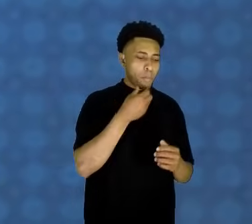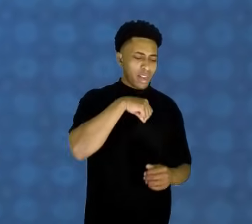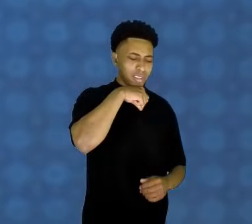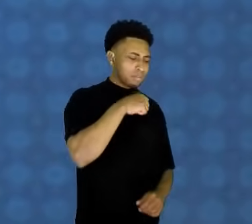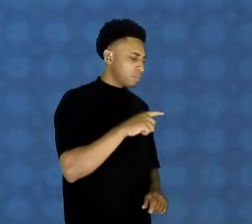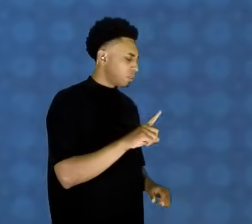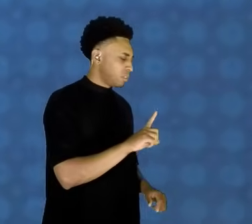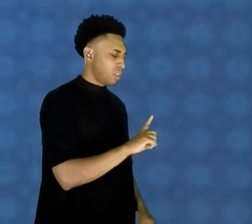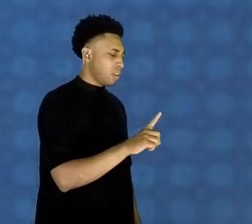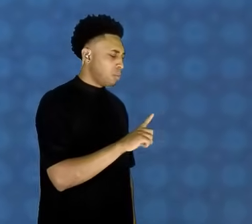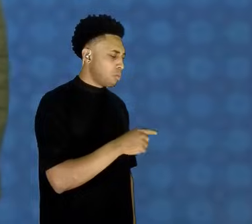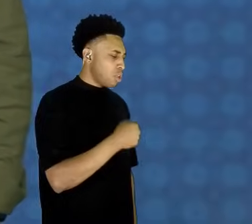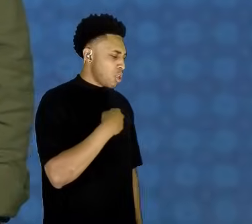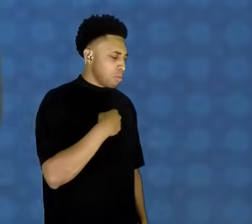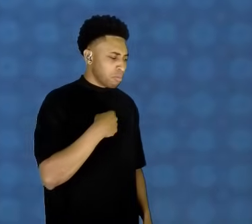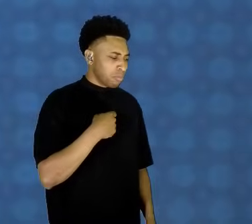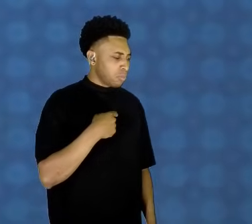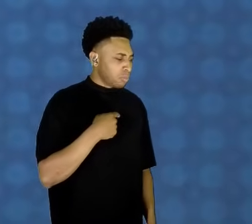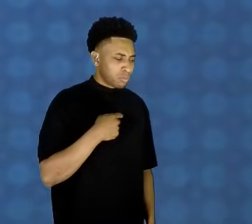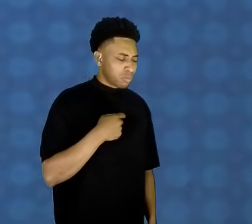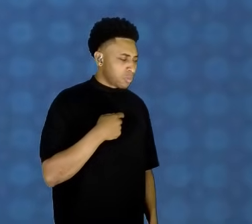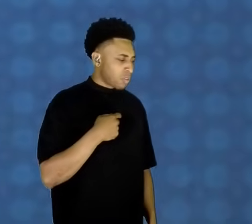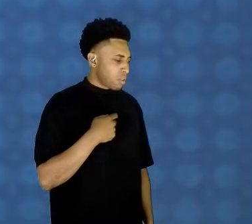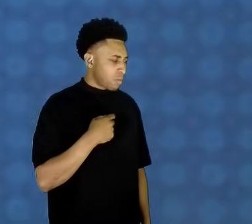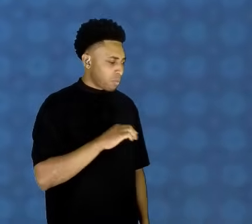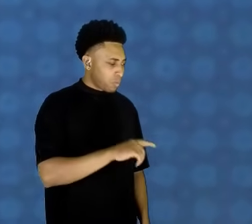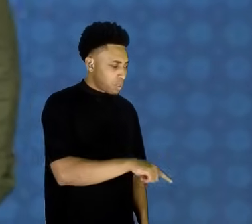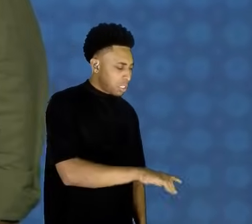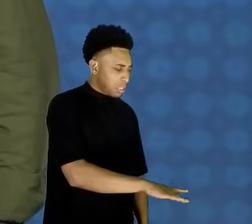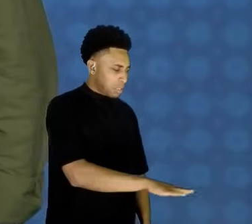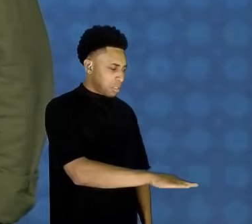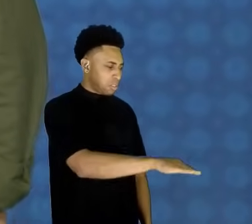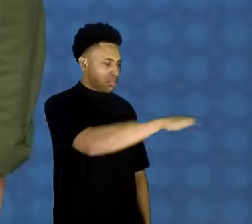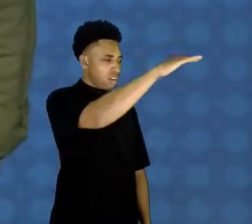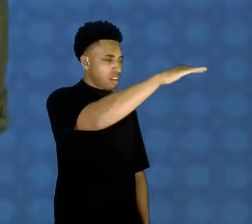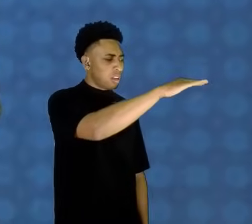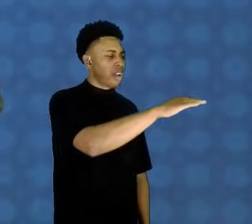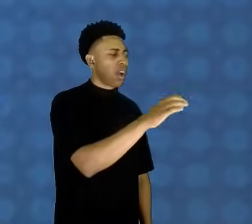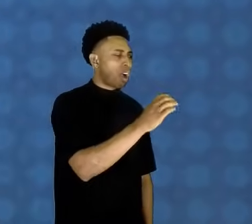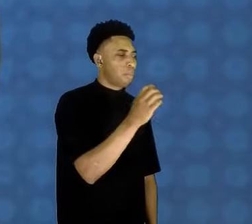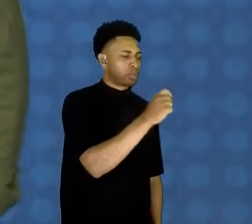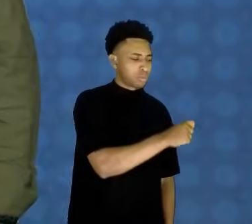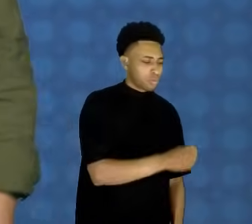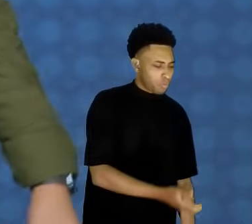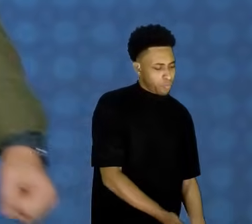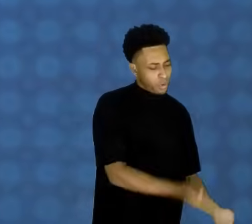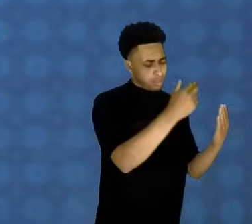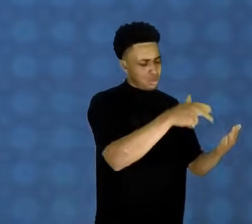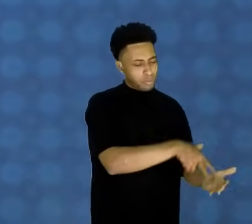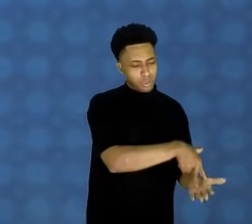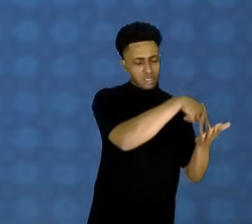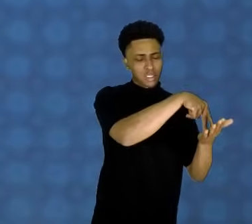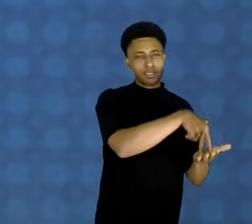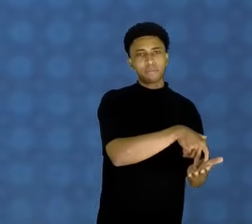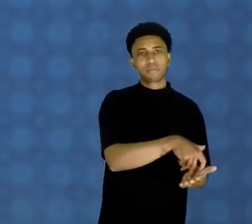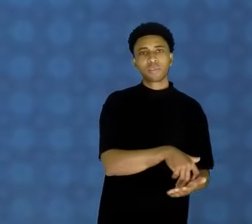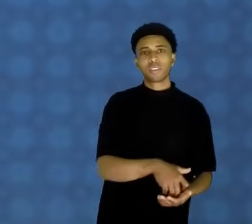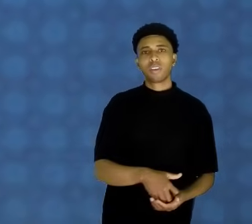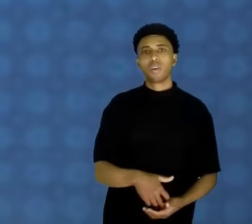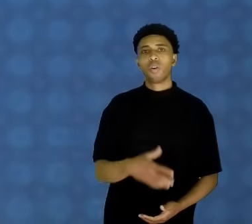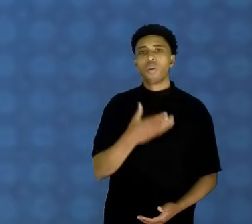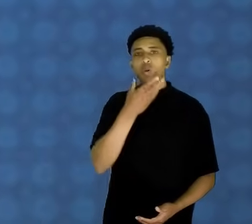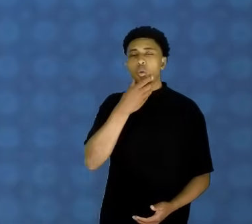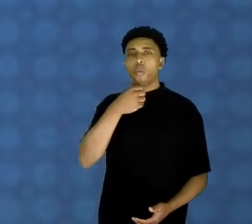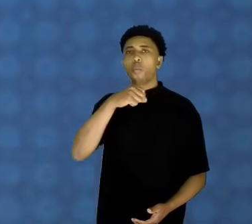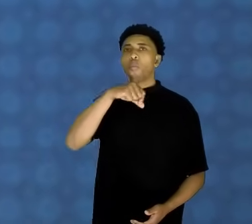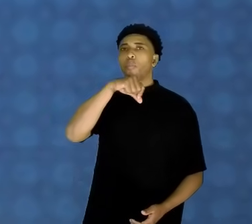não posso atrasar o teu desenvolvimento, eu não posso atrasar o seu crescimento, levanta daí. O coração do pai diz: eu